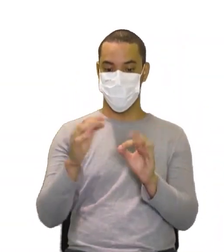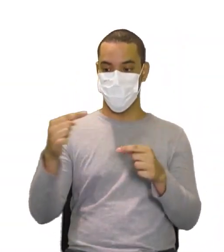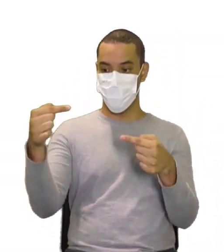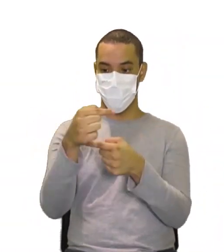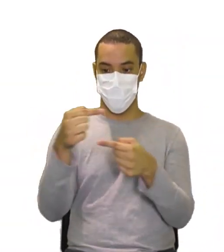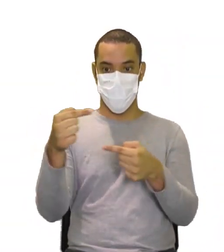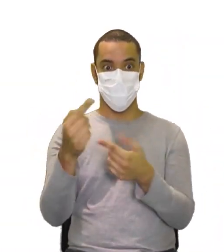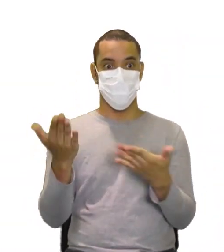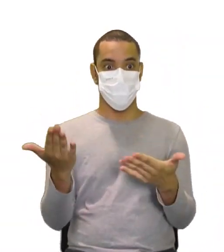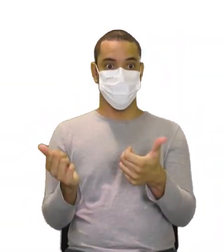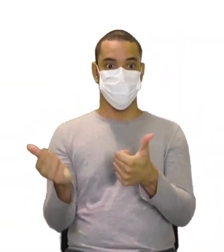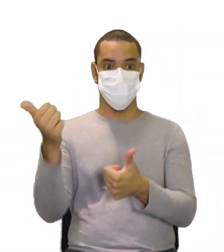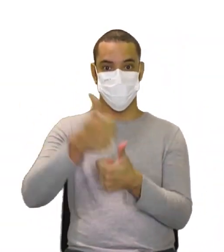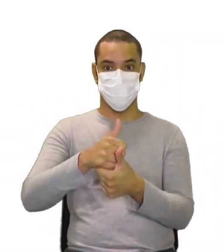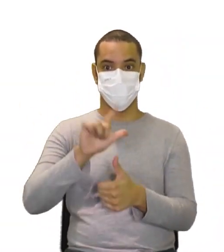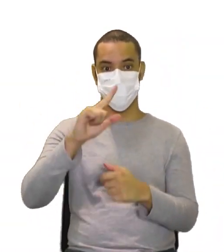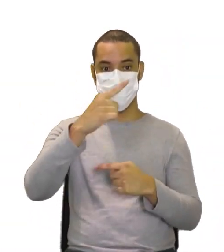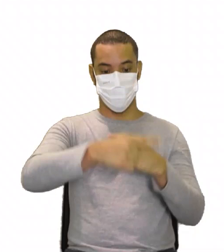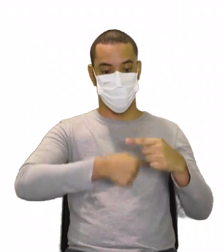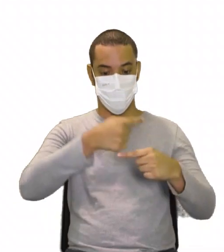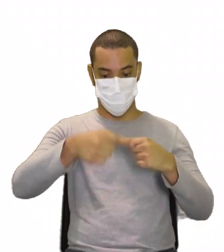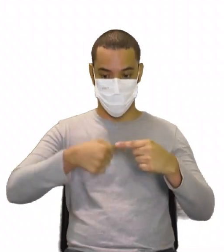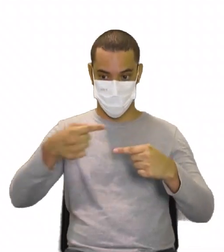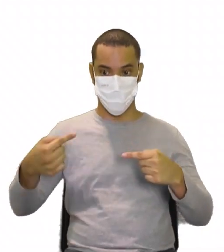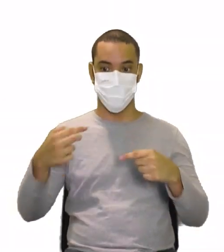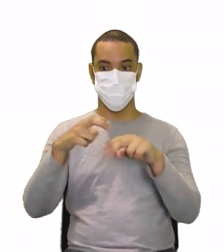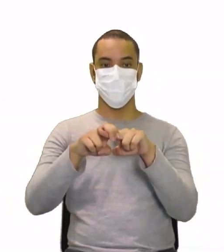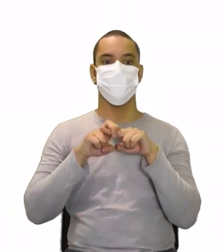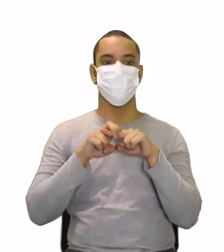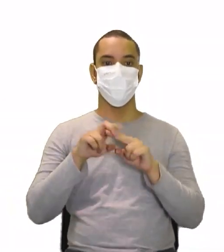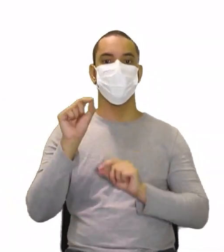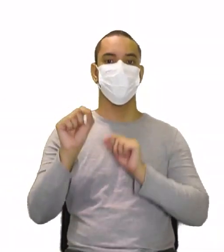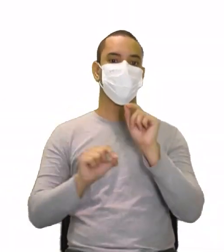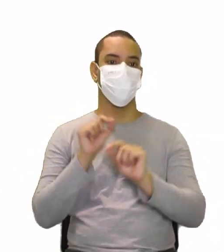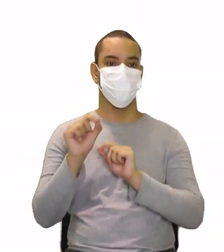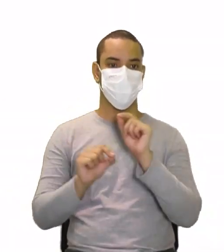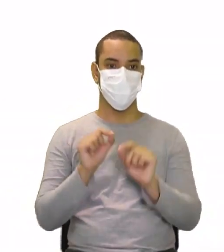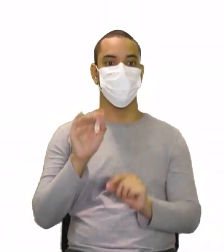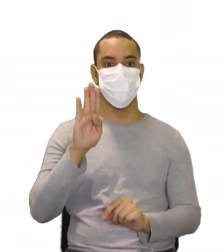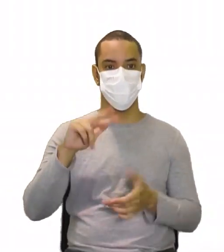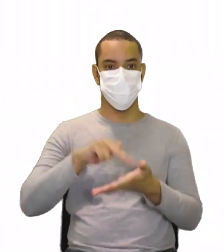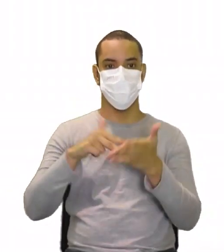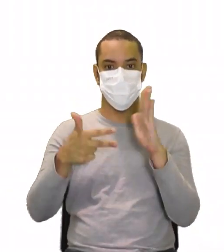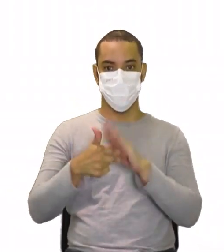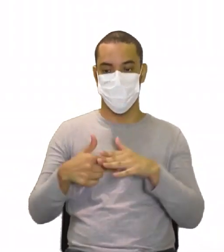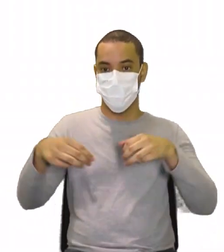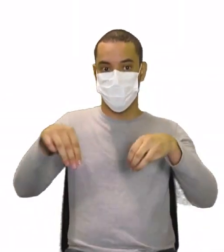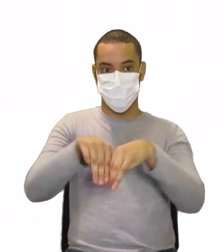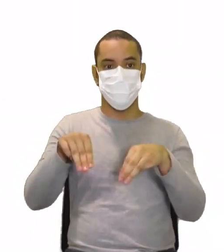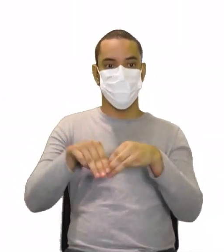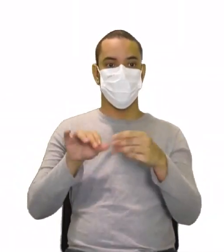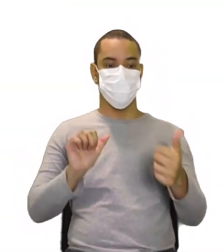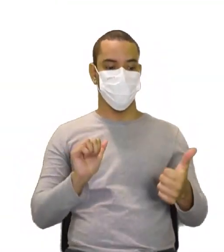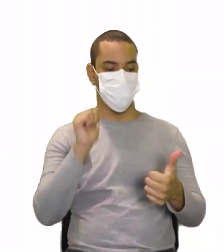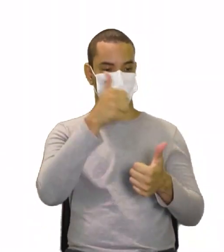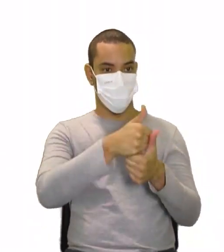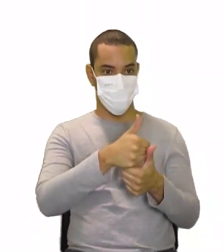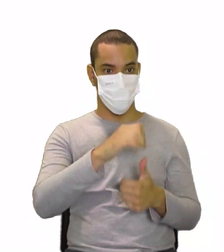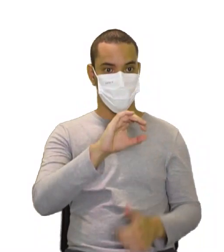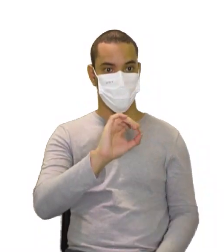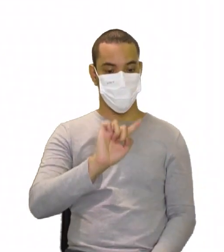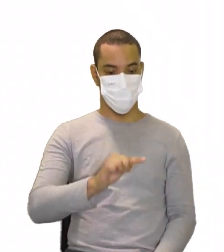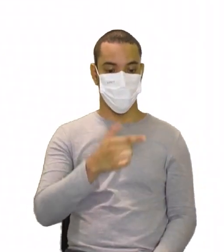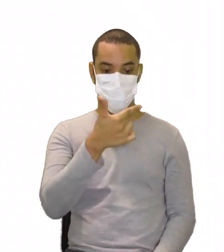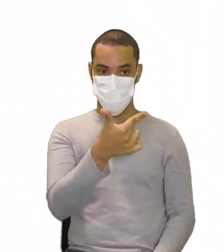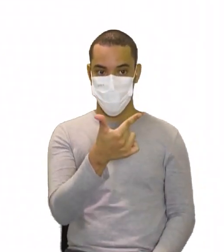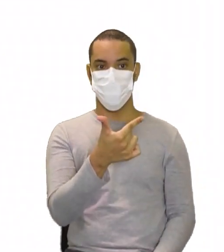barra. Agora é a distância da espira. Então, e o B, campo magnético. Substituindo velocidade, comprimento,